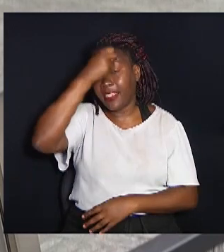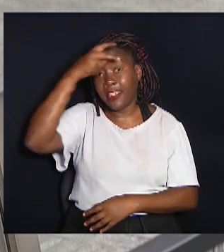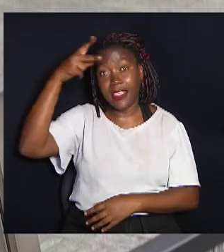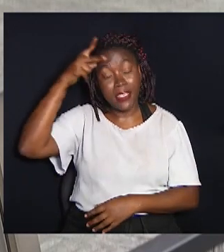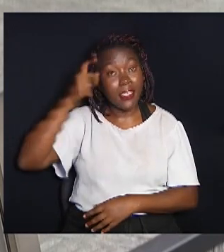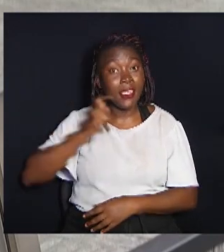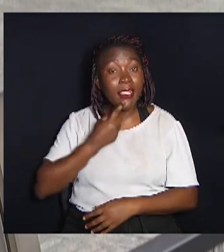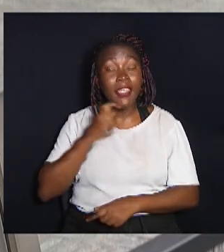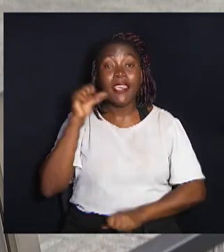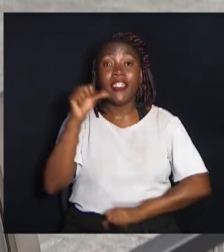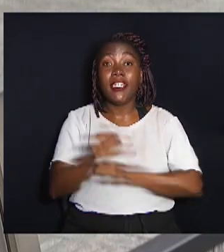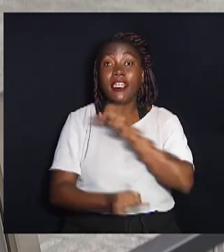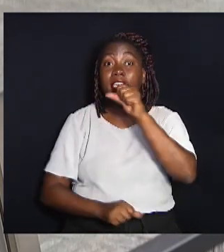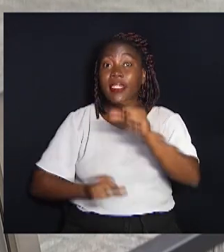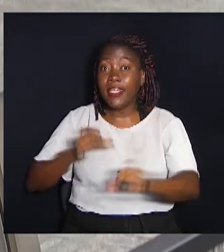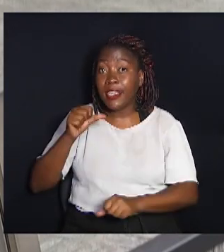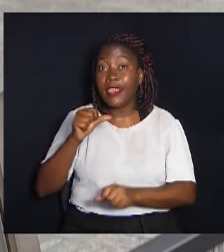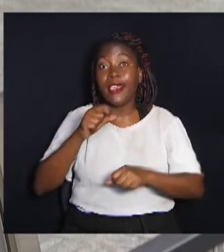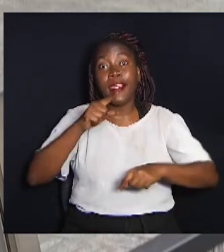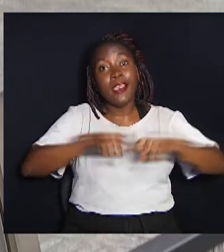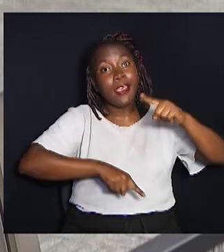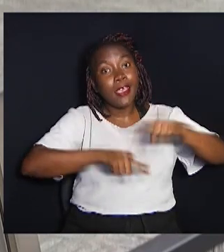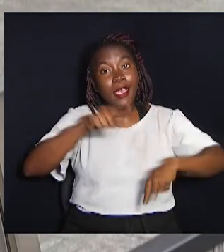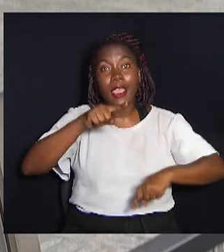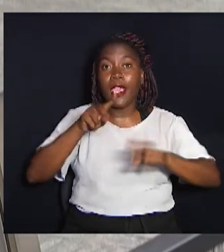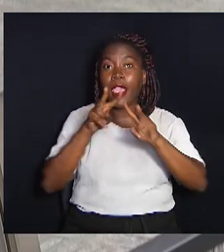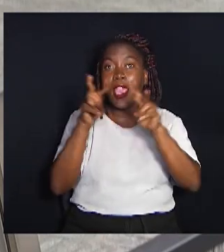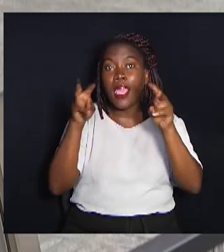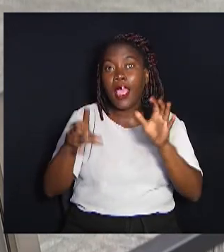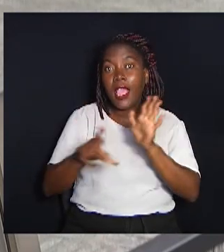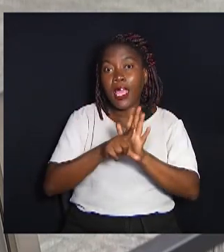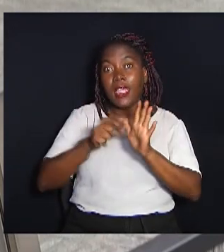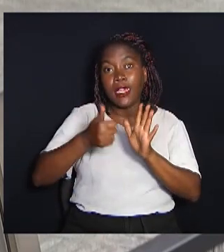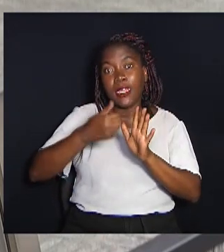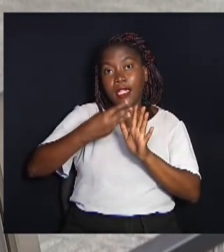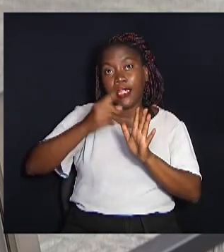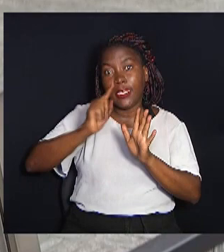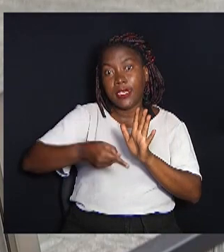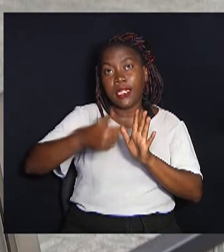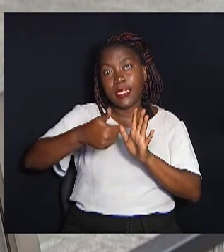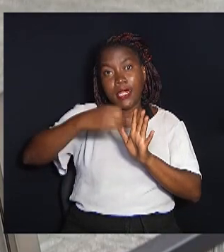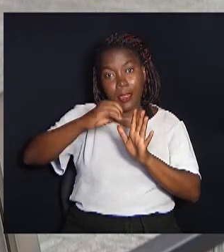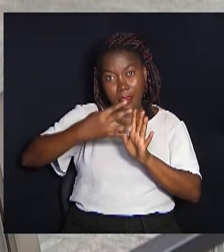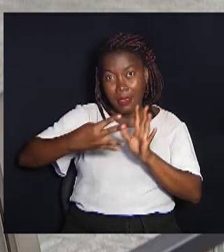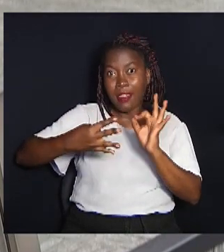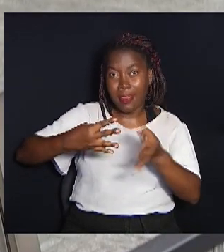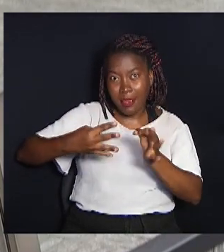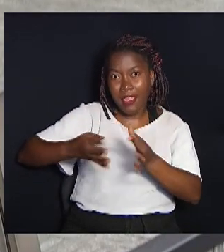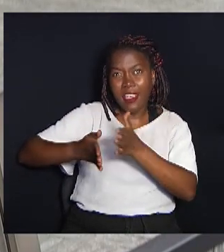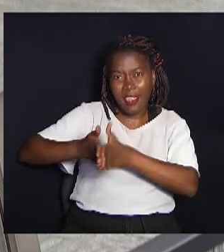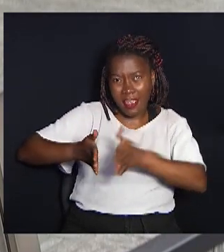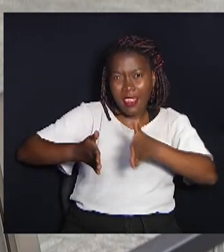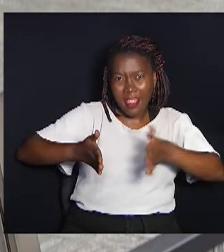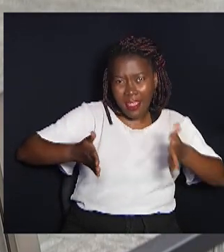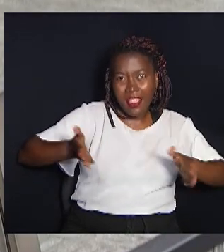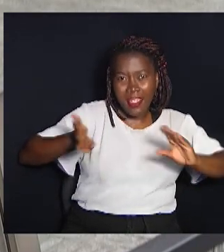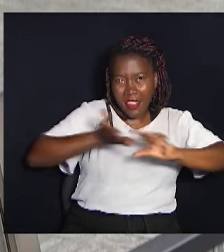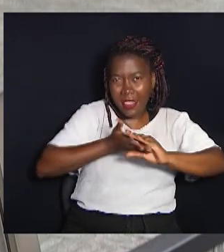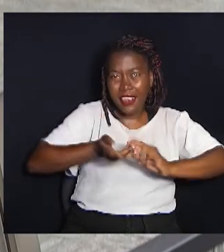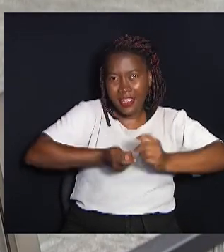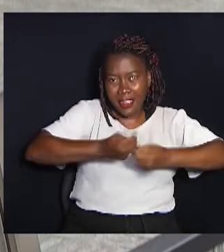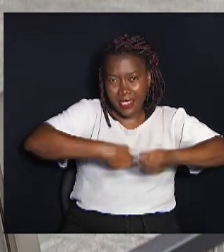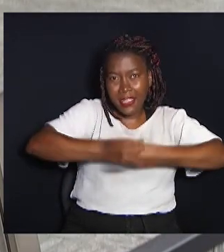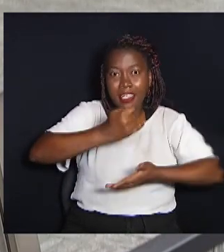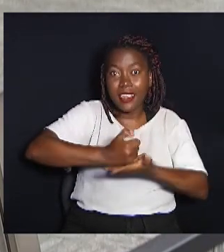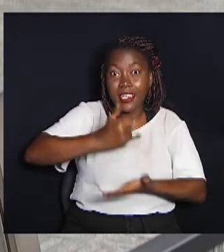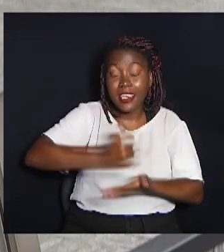que altera dispositivos sobre a Lei 13.104, não é, o procedimento, o processo administrativo